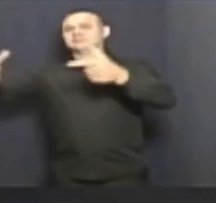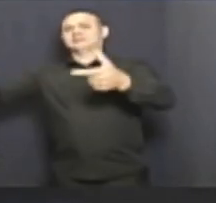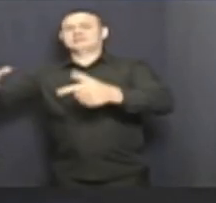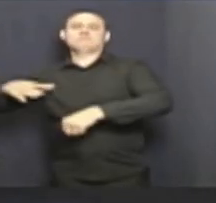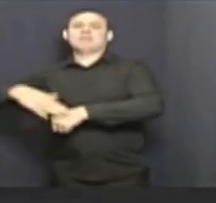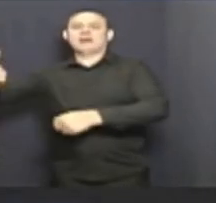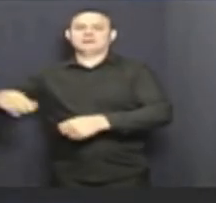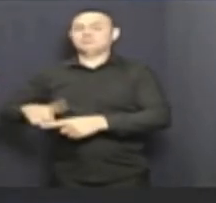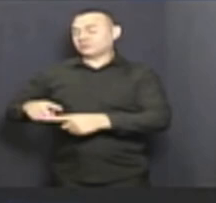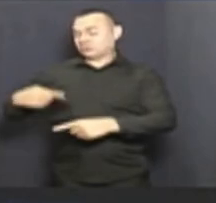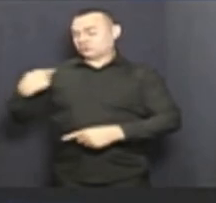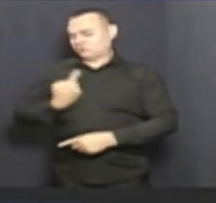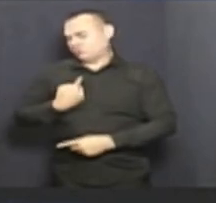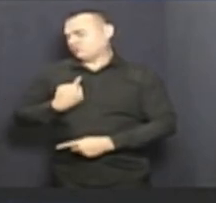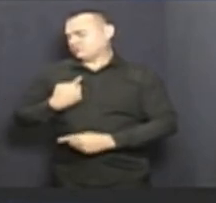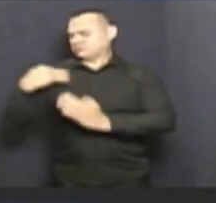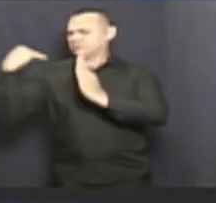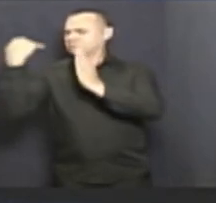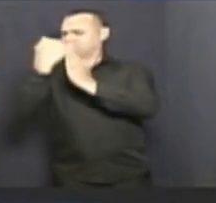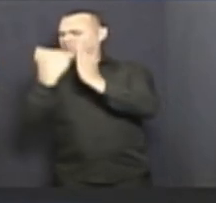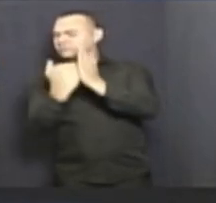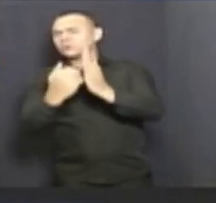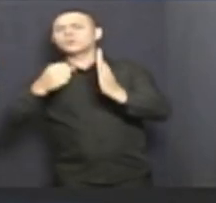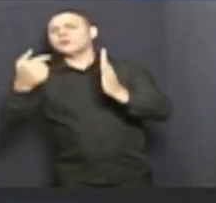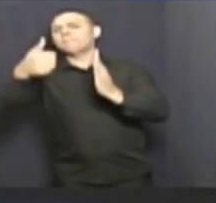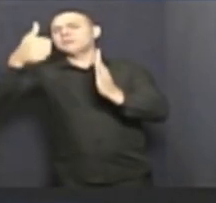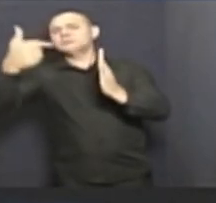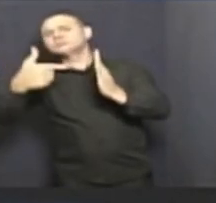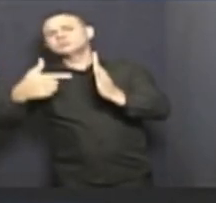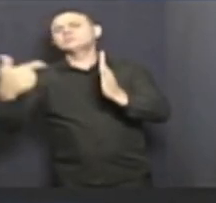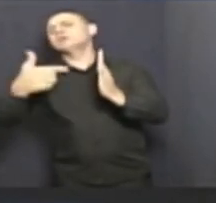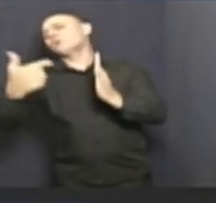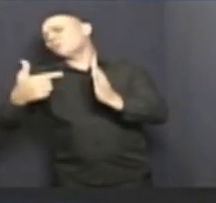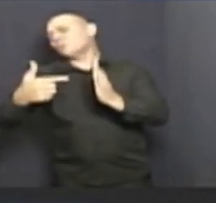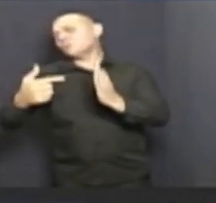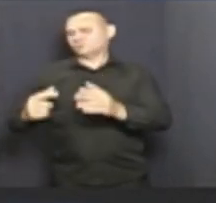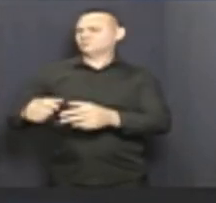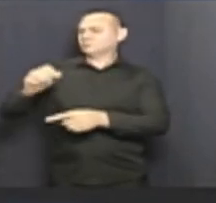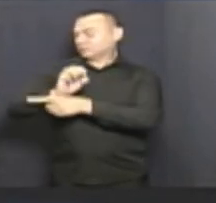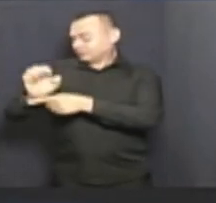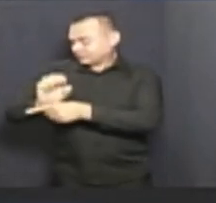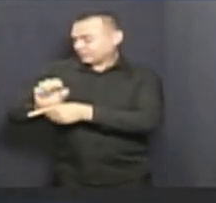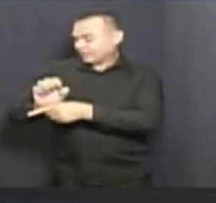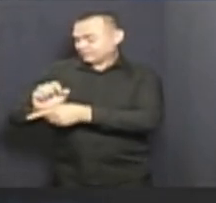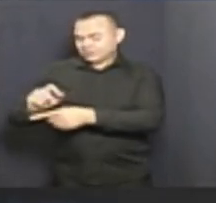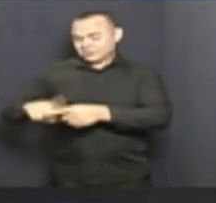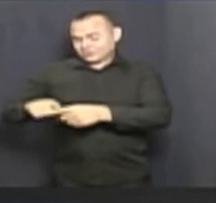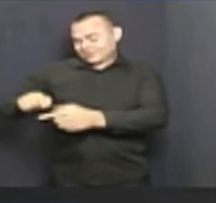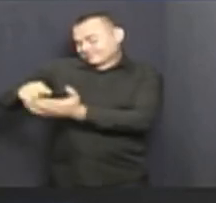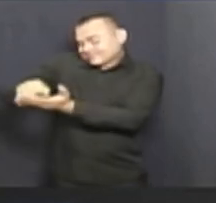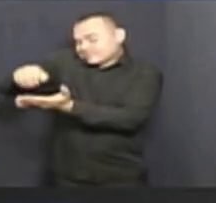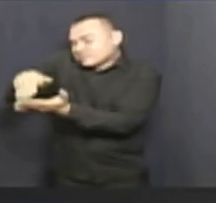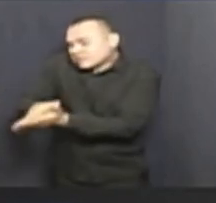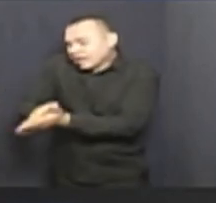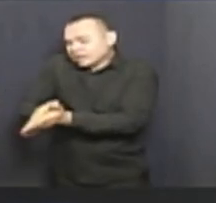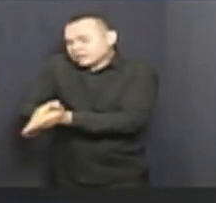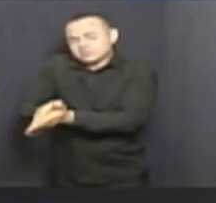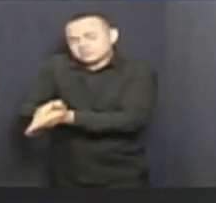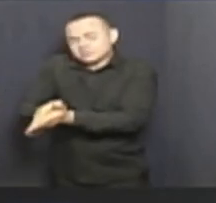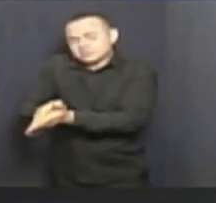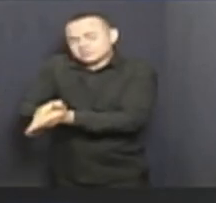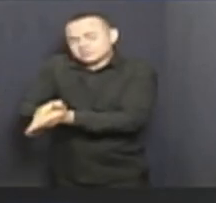somos o segundo estado em geração positivo nós somos a segunda menor taxa de desocupação de